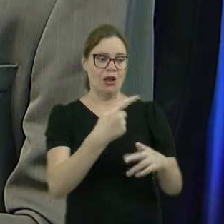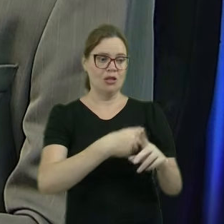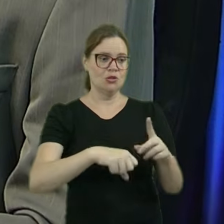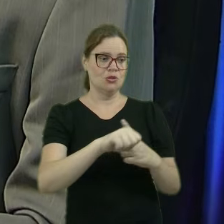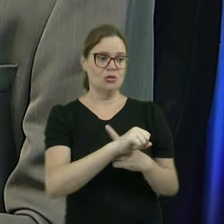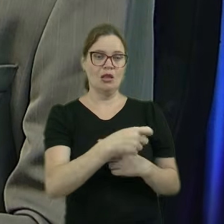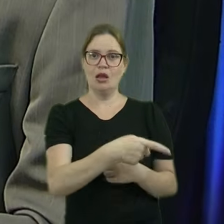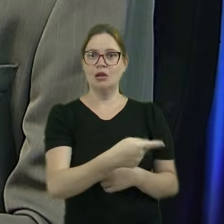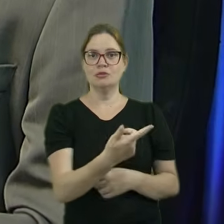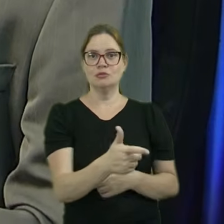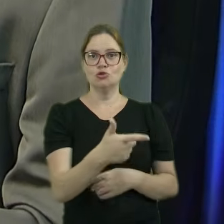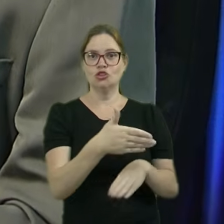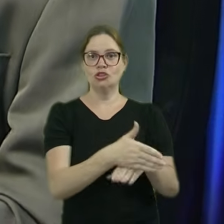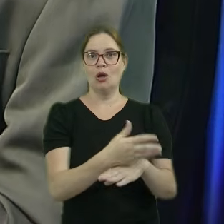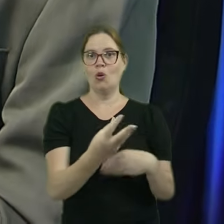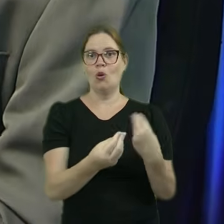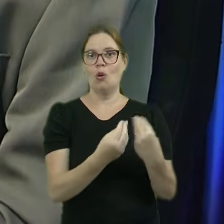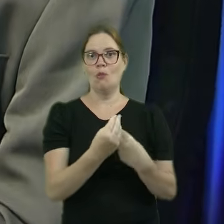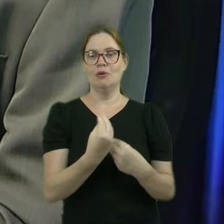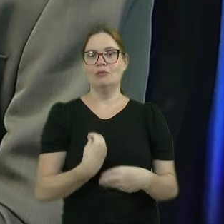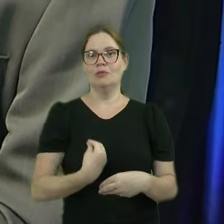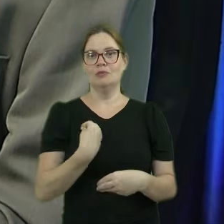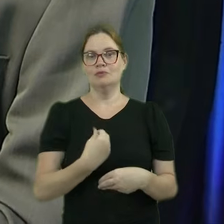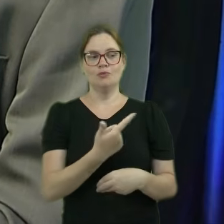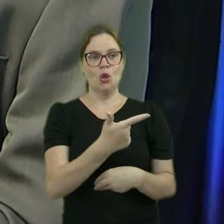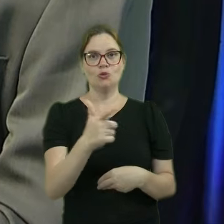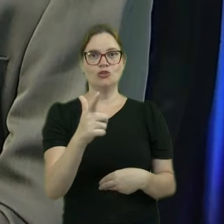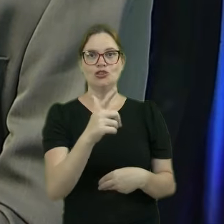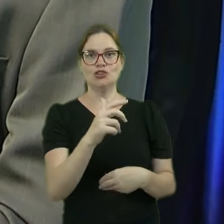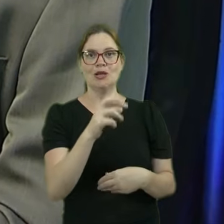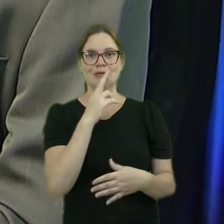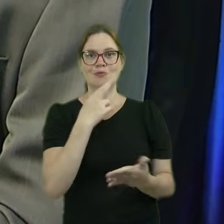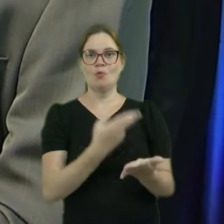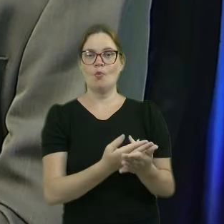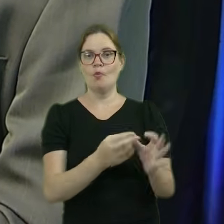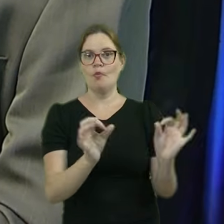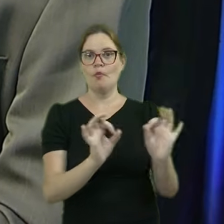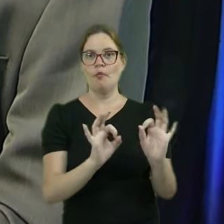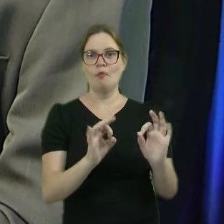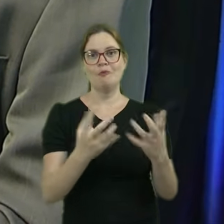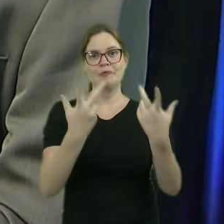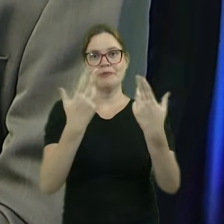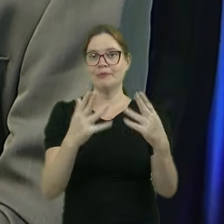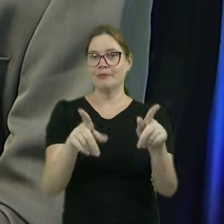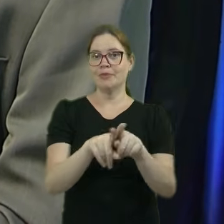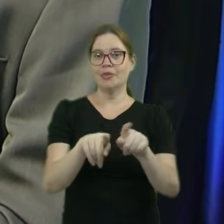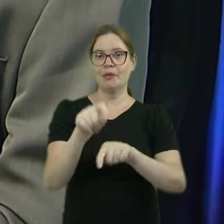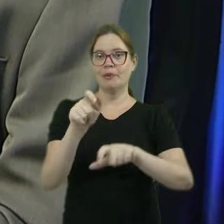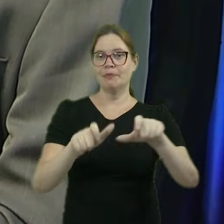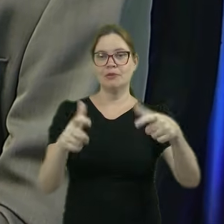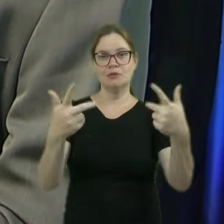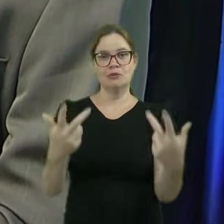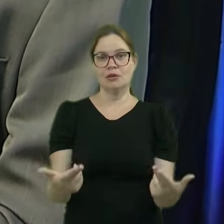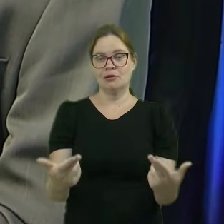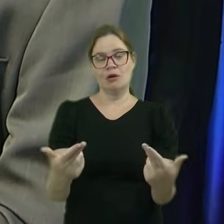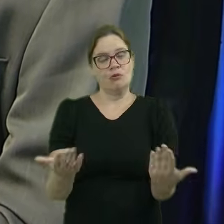favor. Ela não tinha resposta em lugar nenhum. Assim, muitas vezes é a situação de muitas pessoas, né?